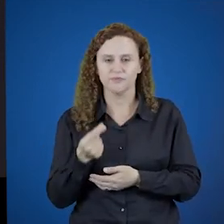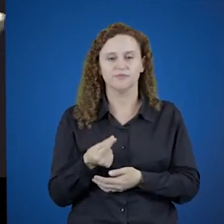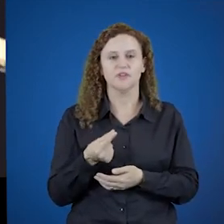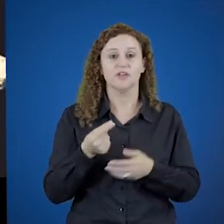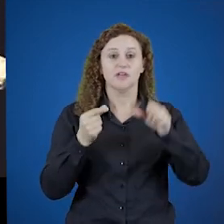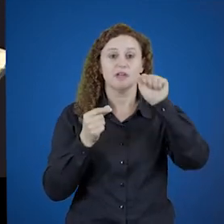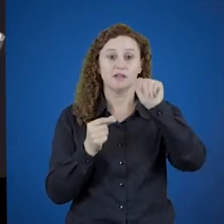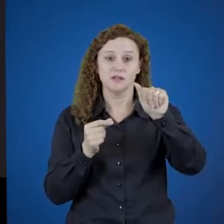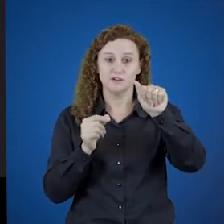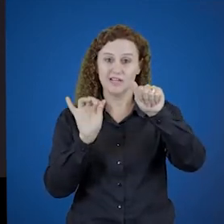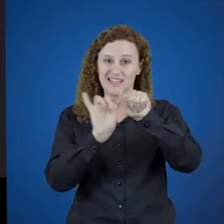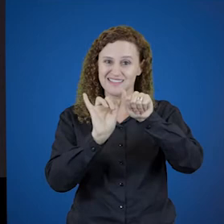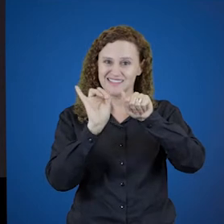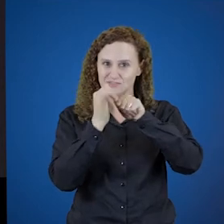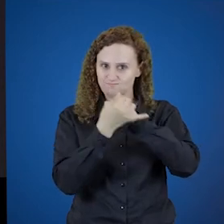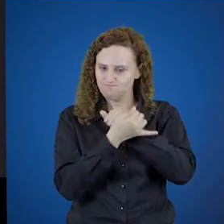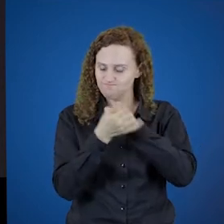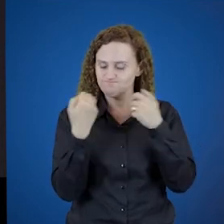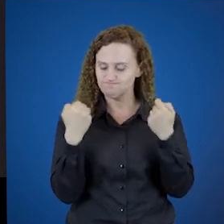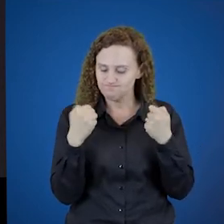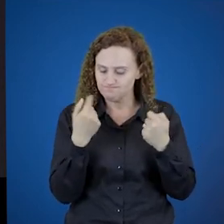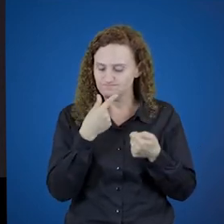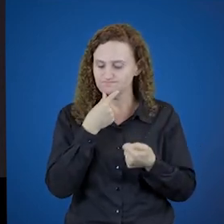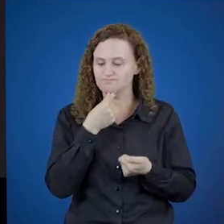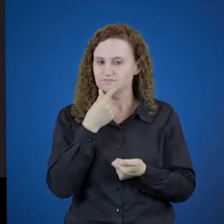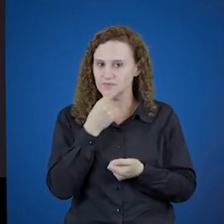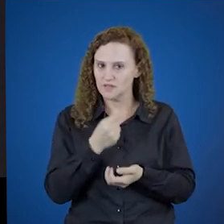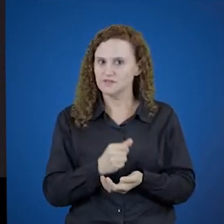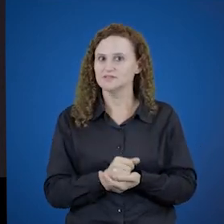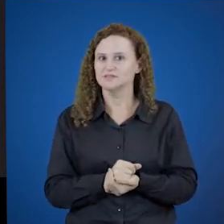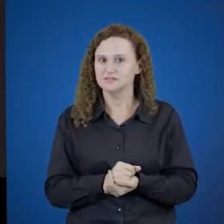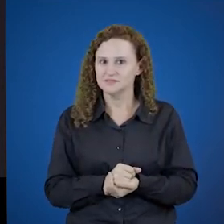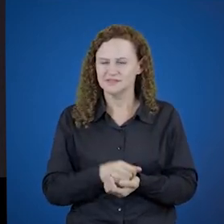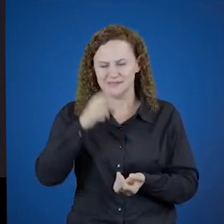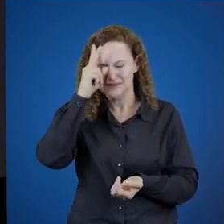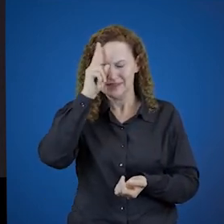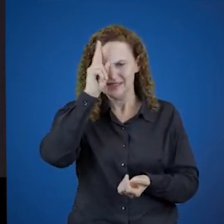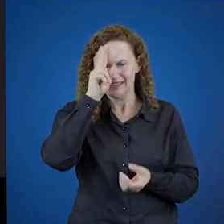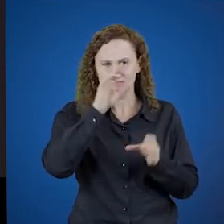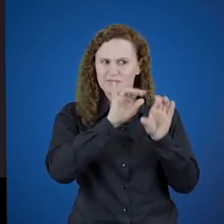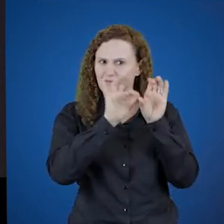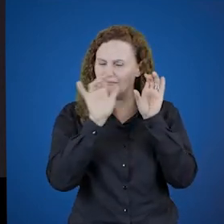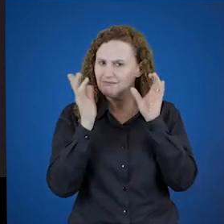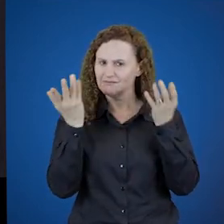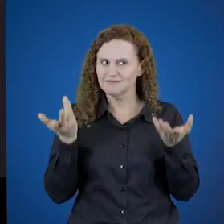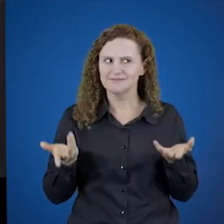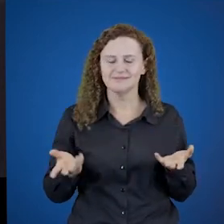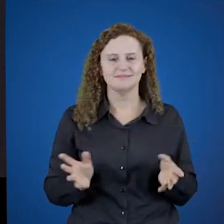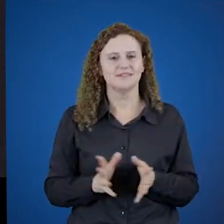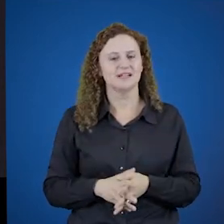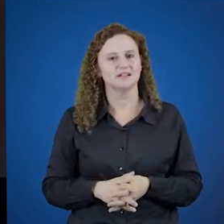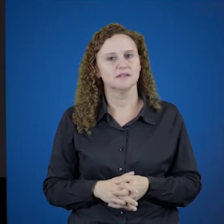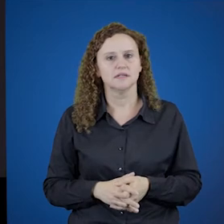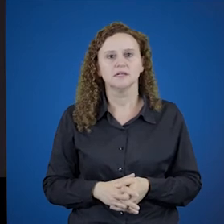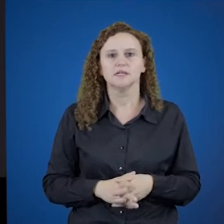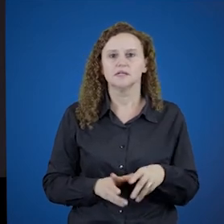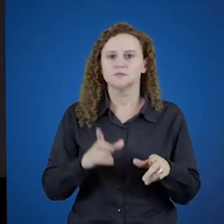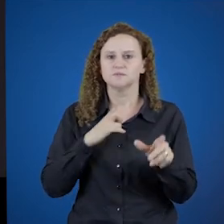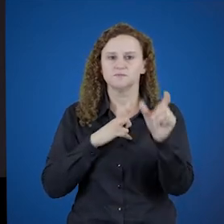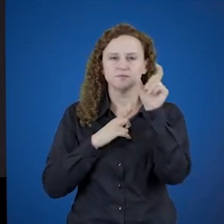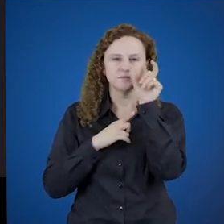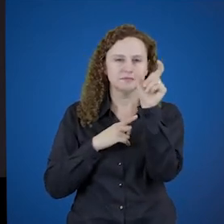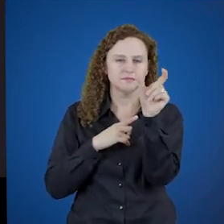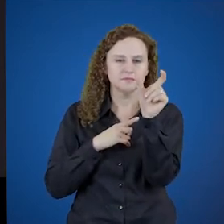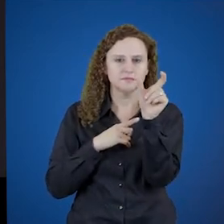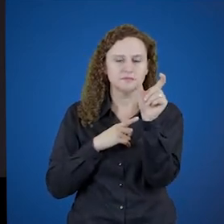o adjetivo tem que ser masculino lembre-se da forma vamos supor eu